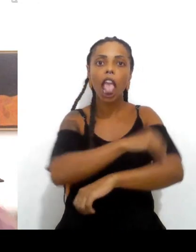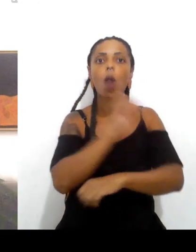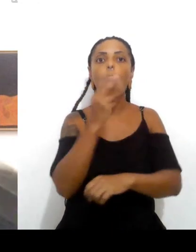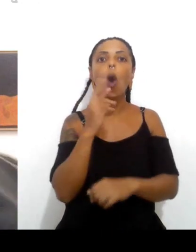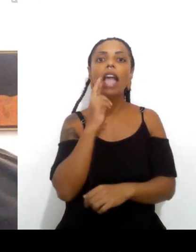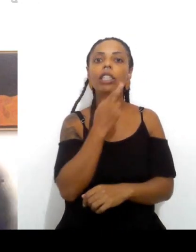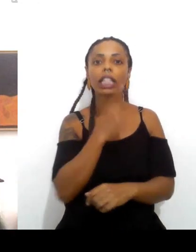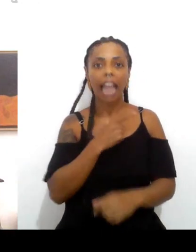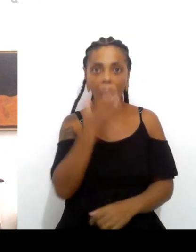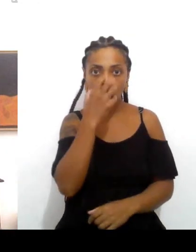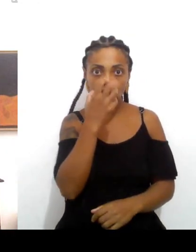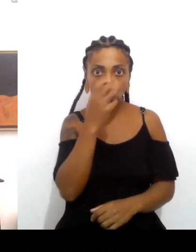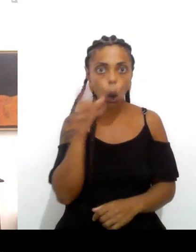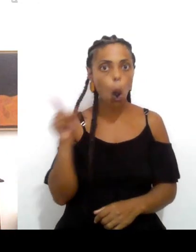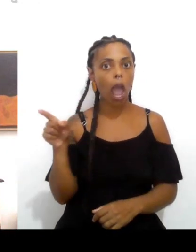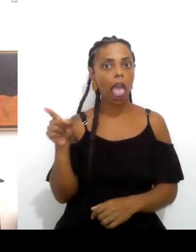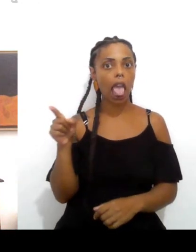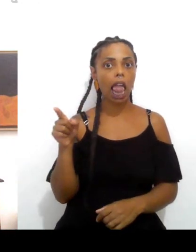ele